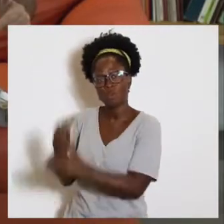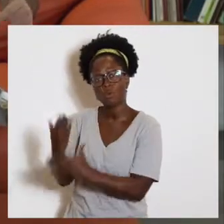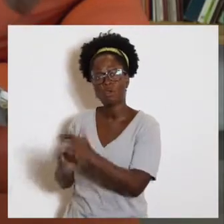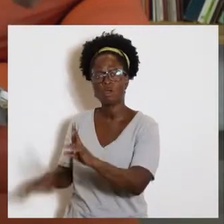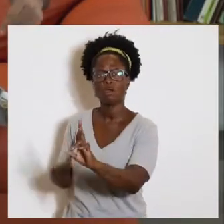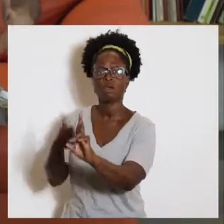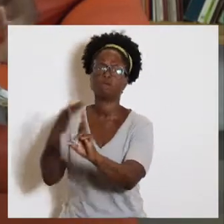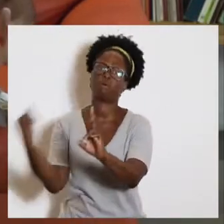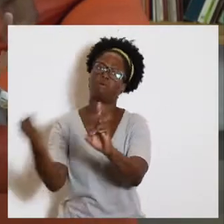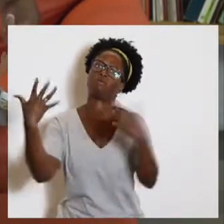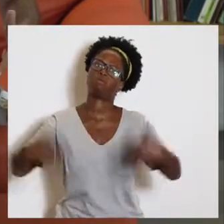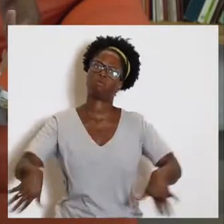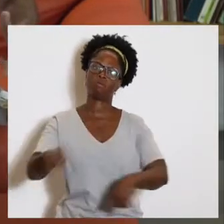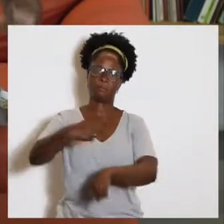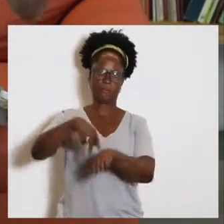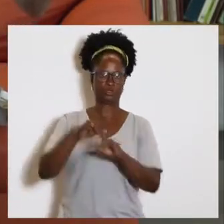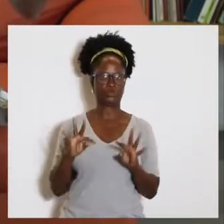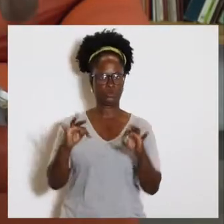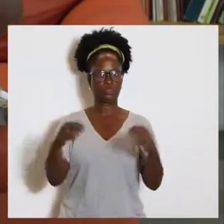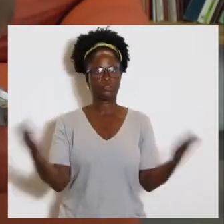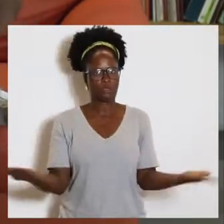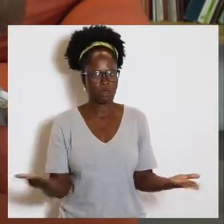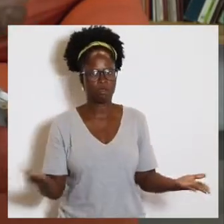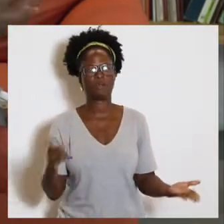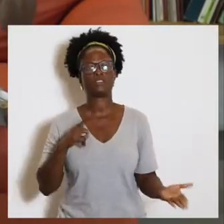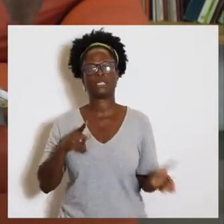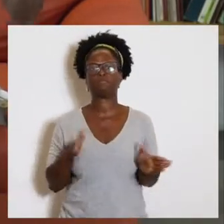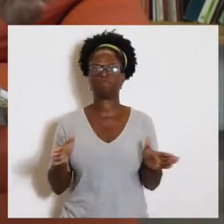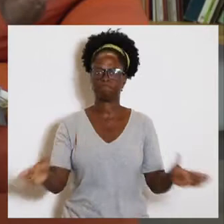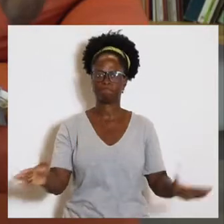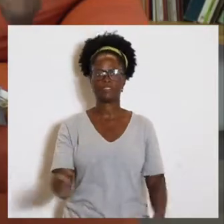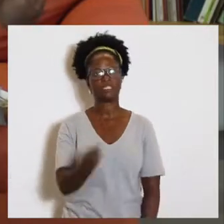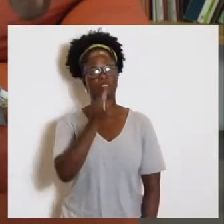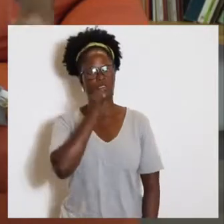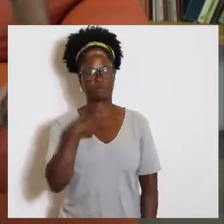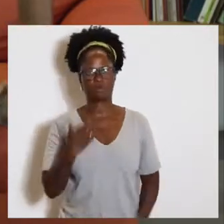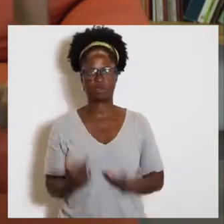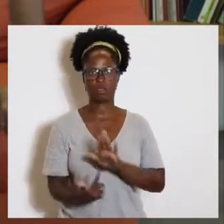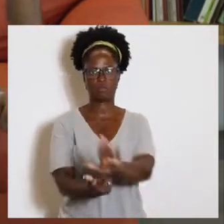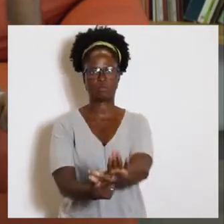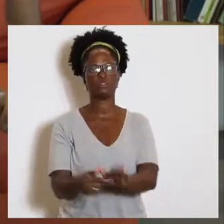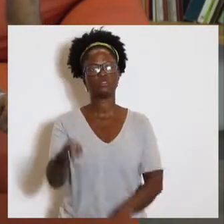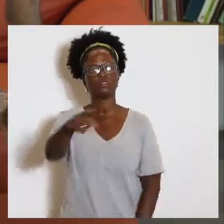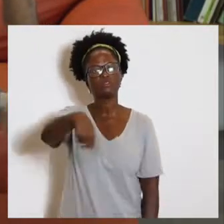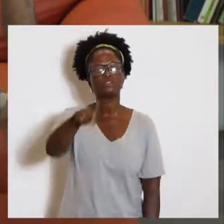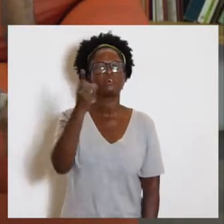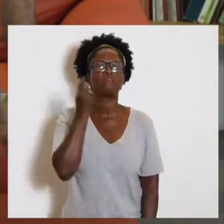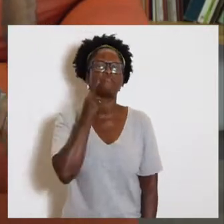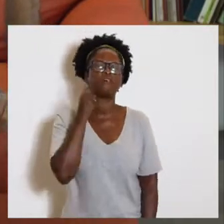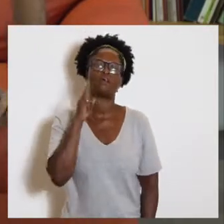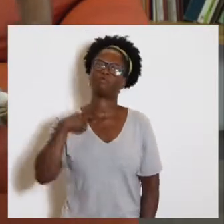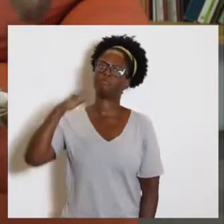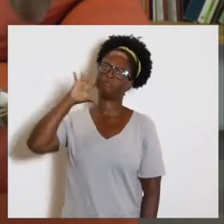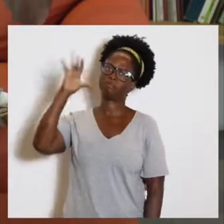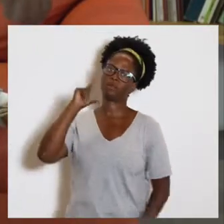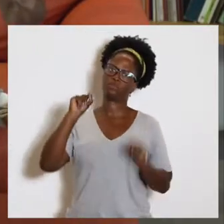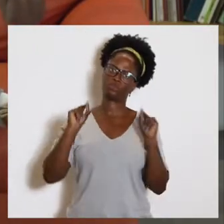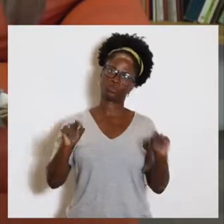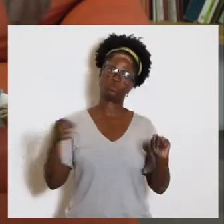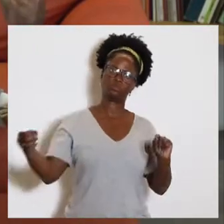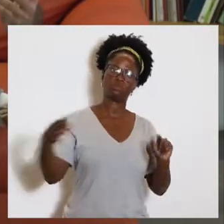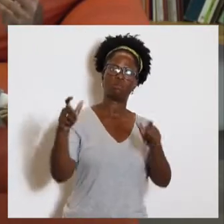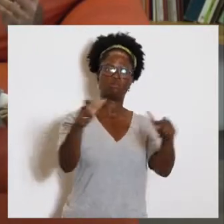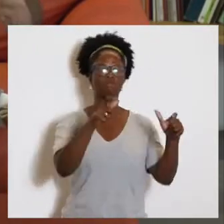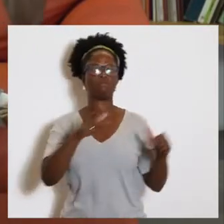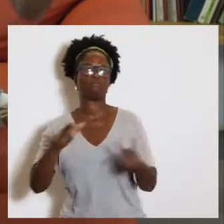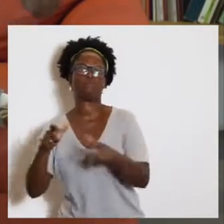representativa deste país não é são dois exemplos de diversos que eu queria trazer para vocês hoje pensando novos